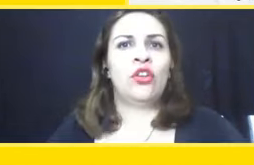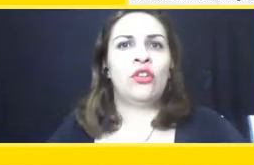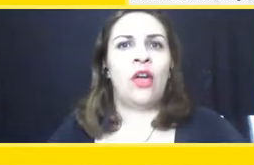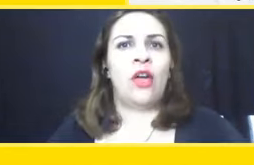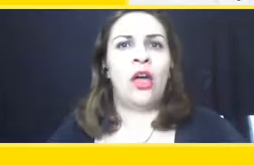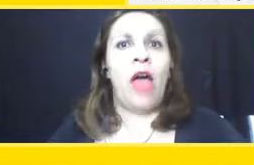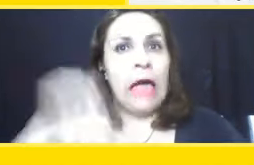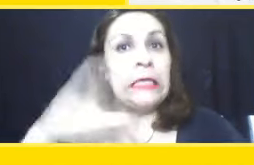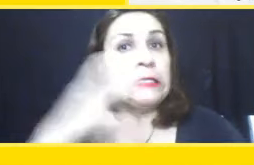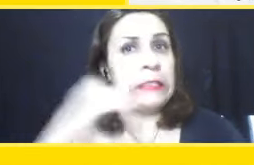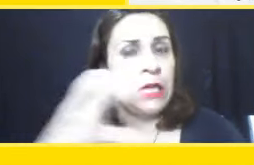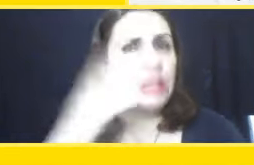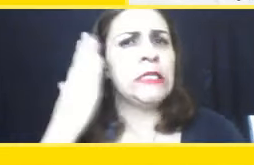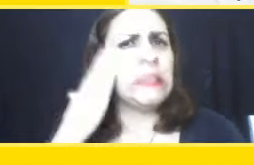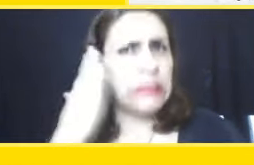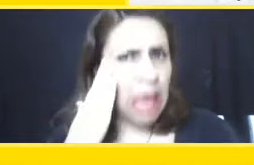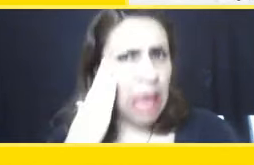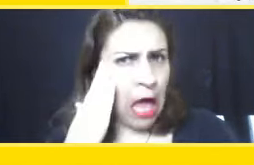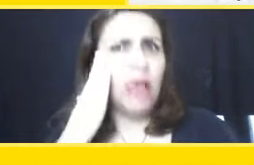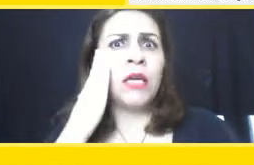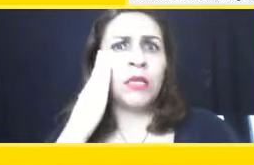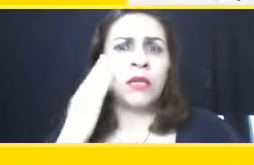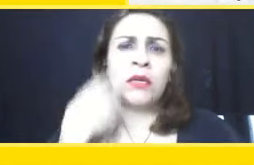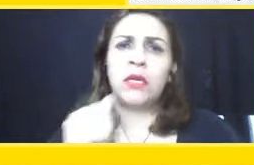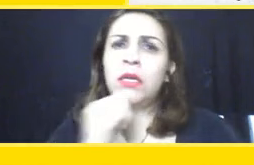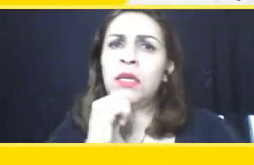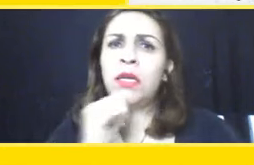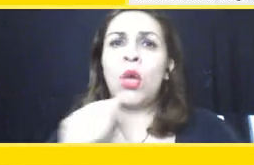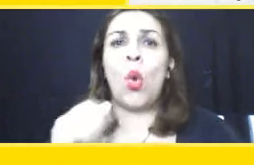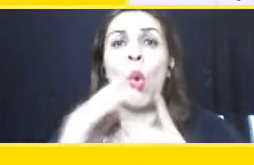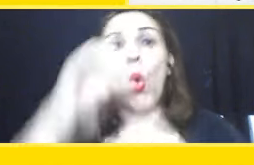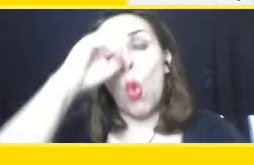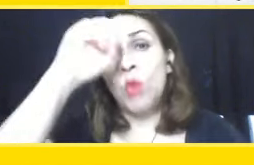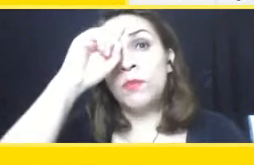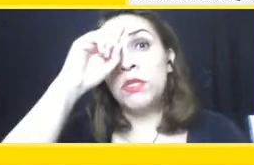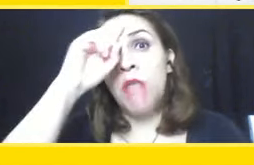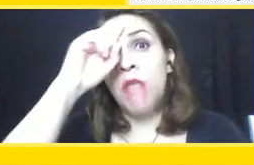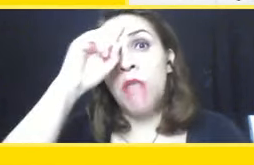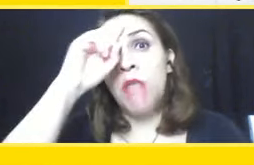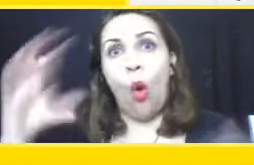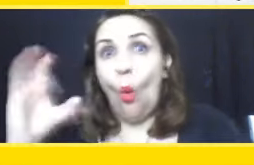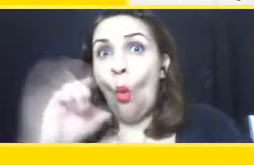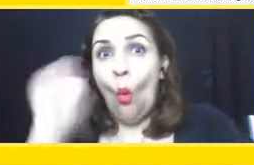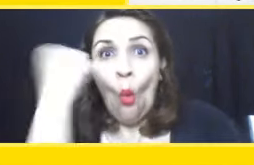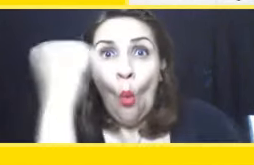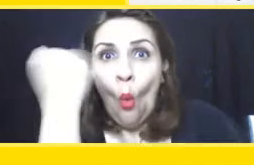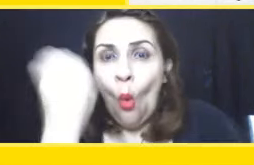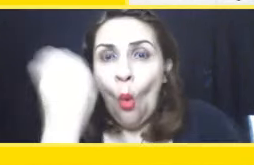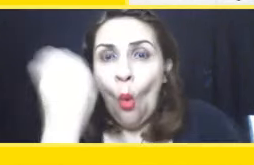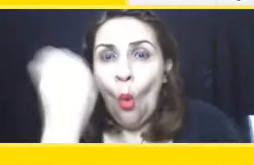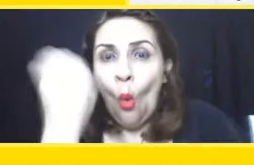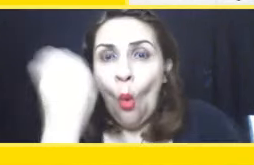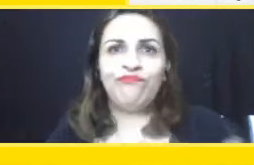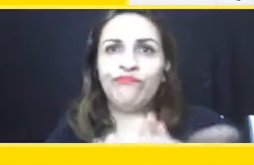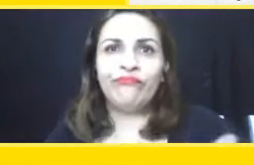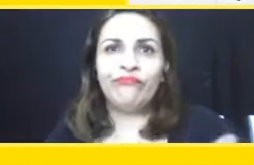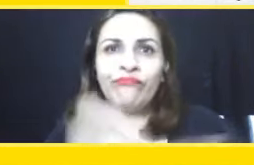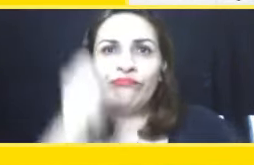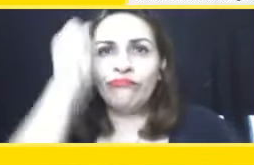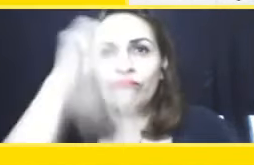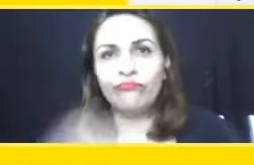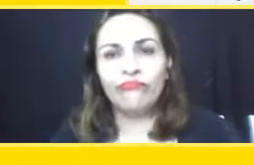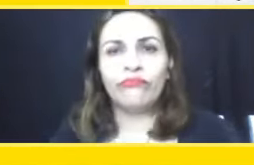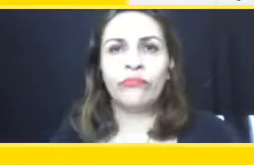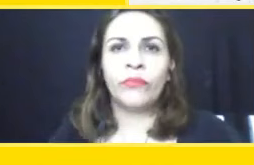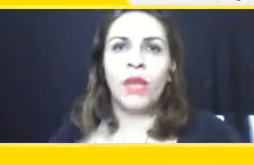Ceilândia ia ser feito um hospital de campanha e não foi em frente. E a gente nota aí que, inclusive, o frigorífico